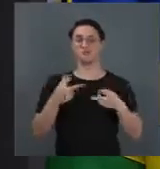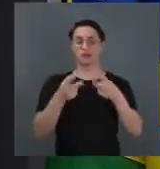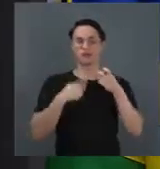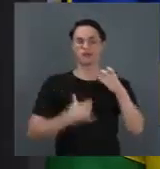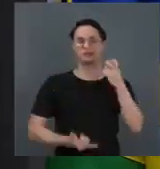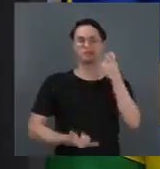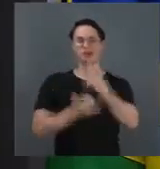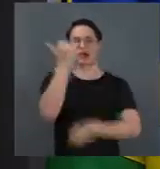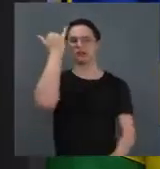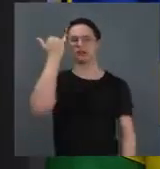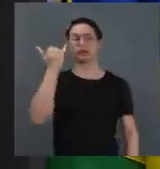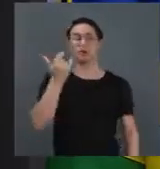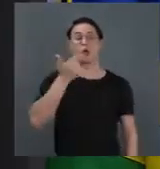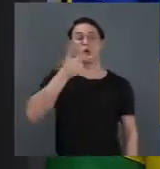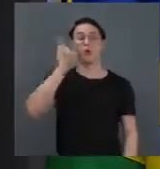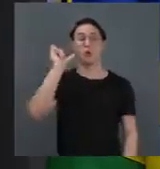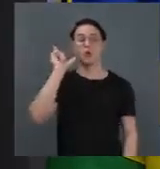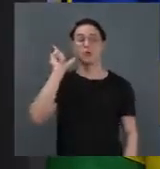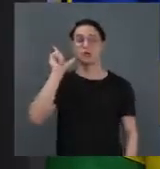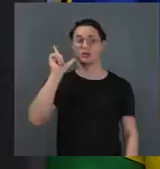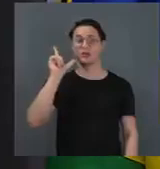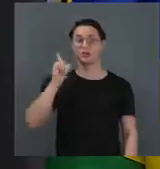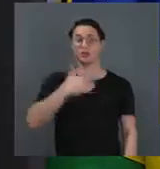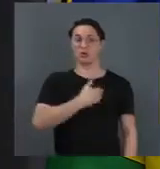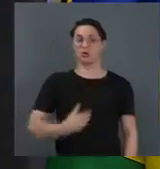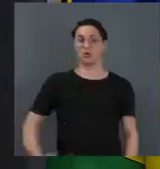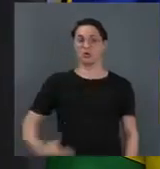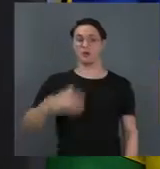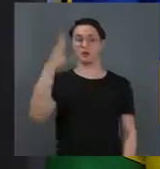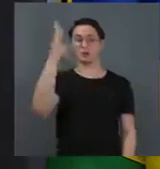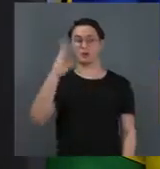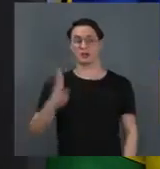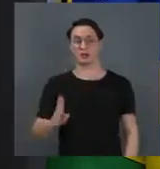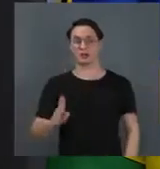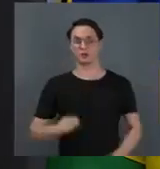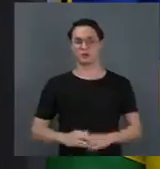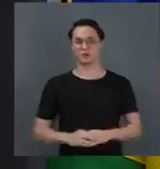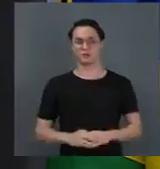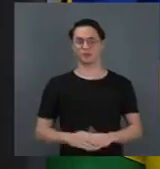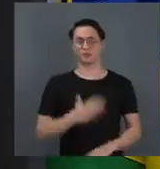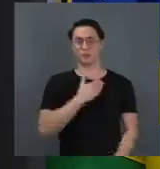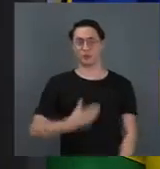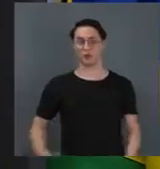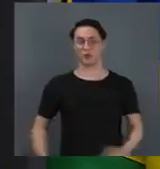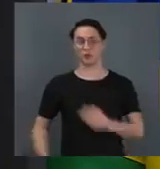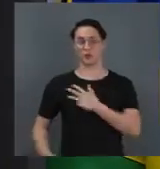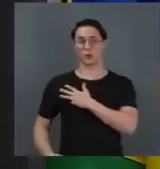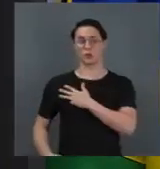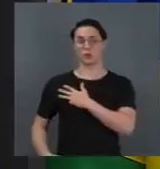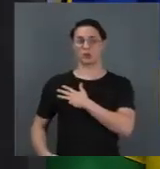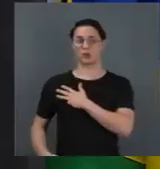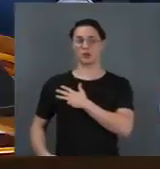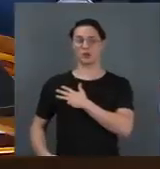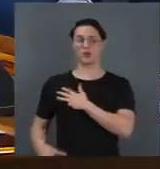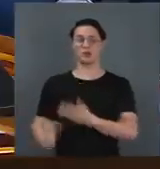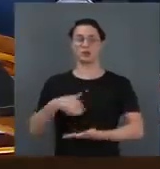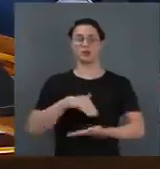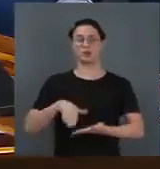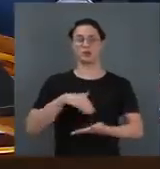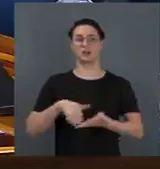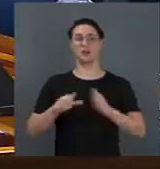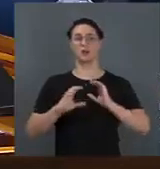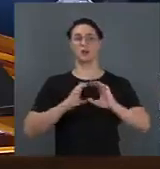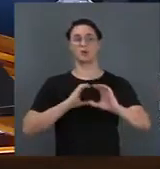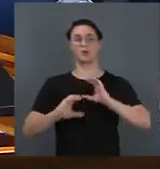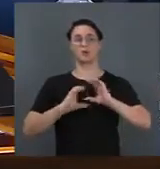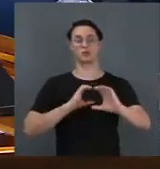tragédia, ontem, o governo brasileiro, governo Lula, através da Secretaria de